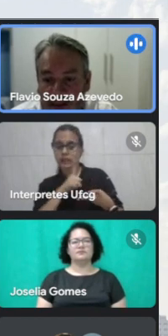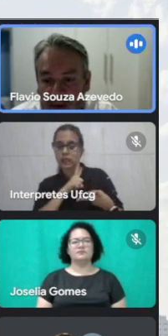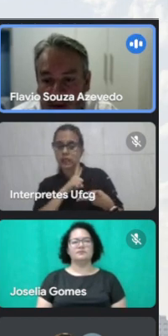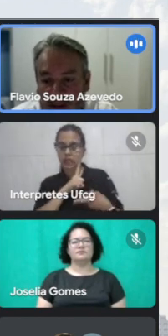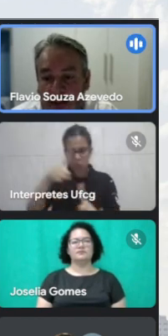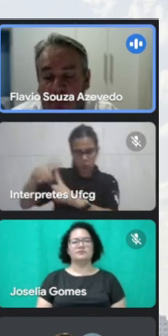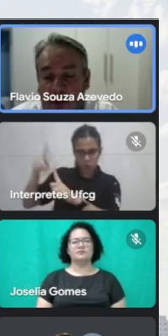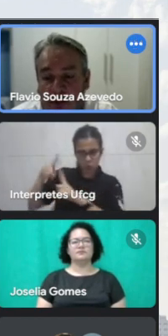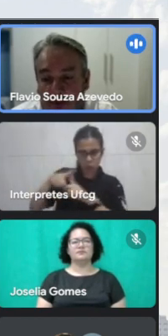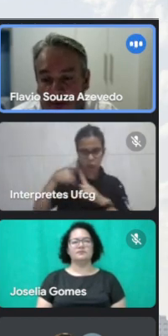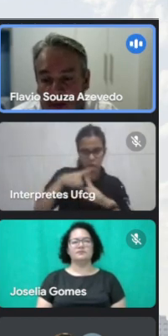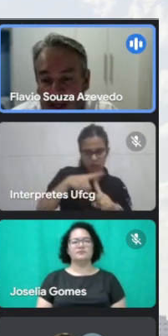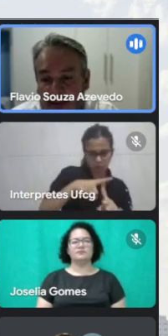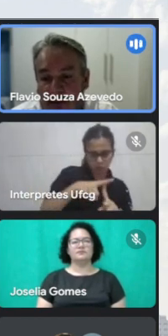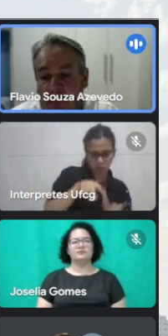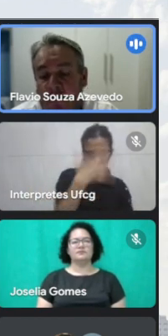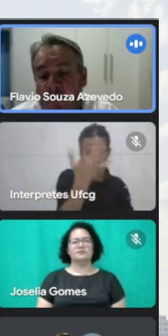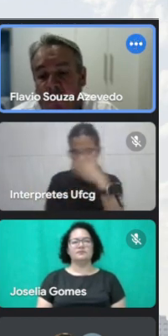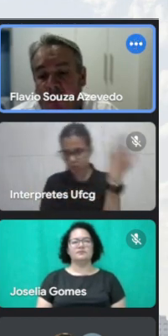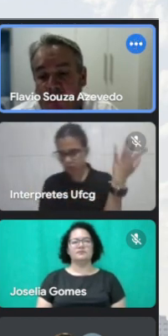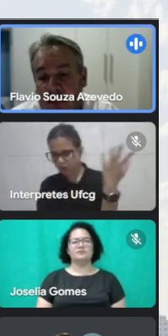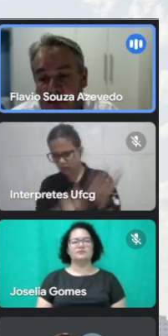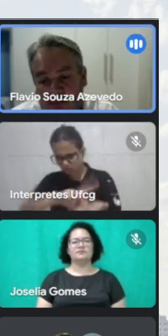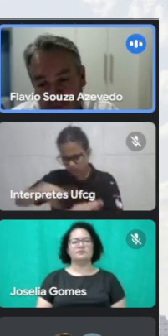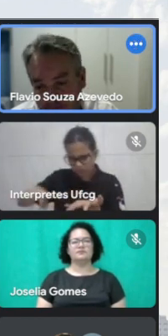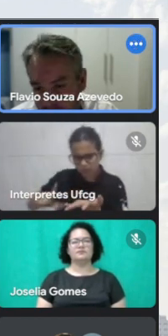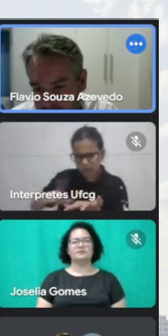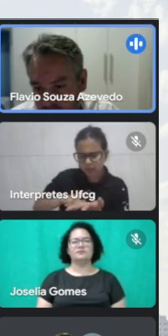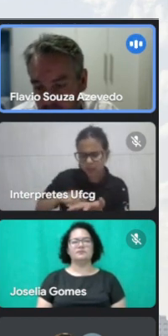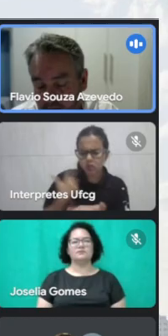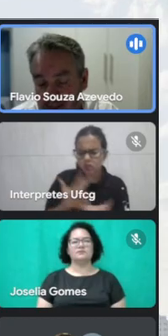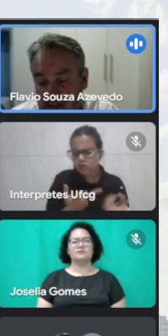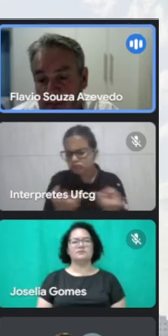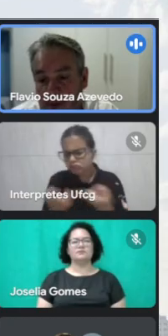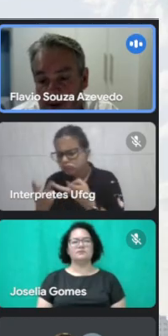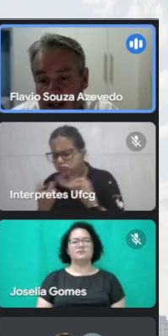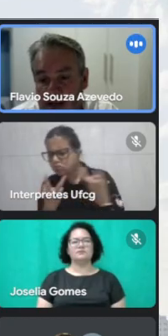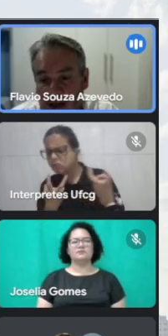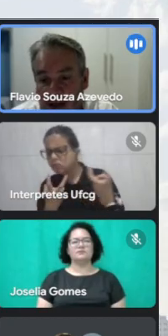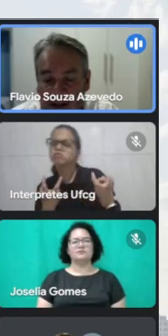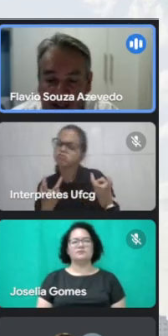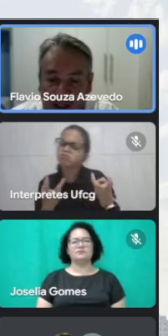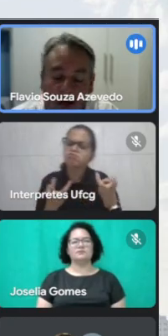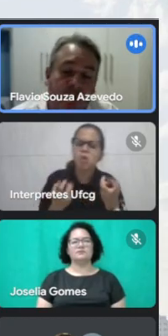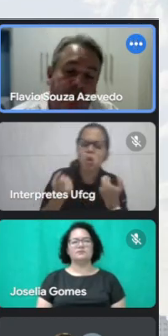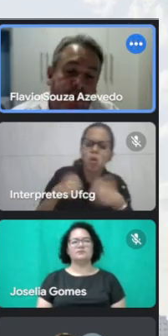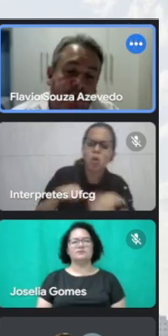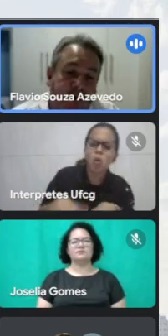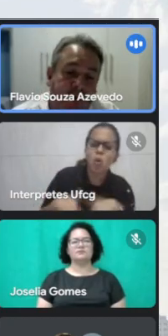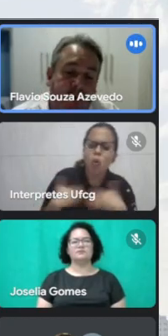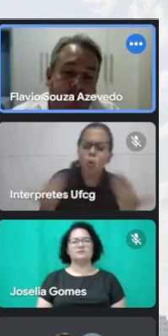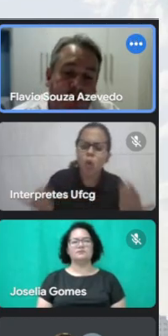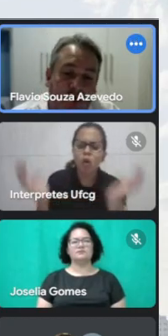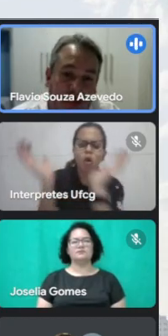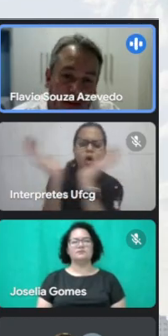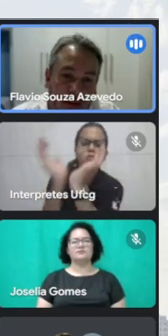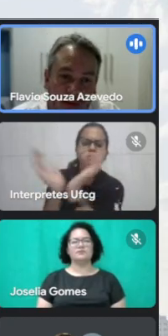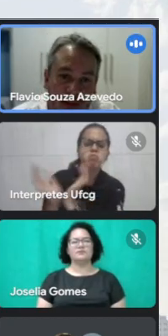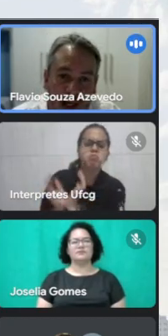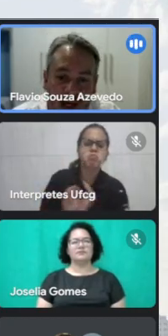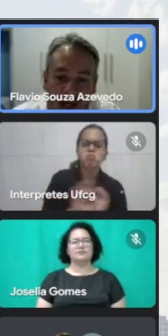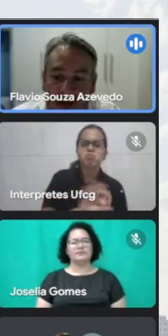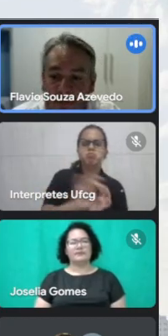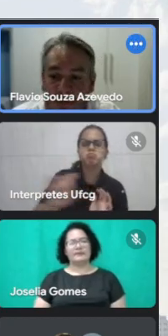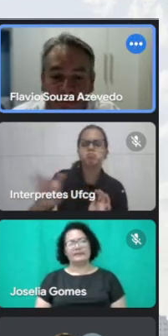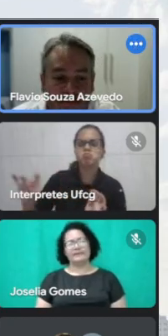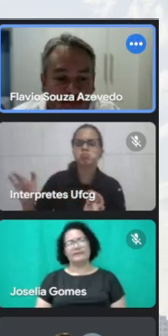né, plantas emergentes, plantas submersas, plantas flutuantes, a gente pode categorizar, né, esse tipo